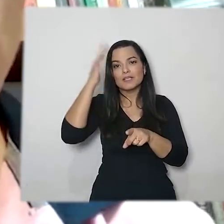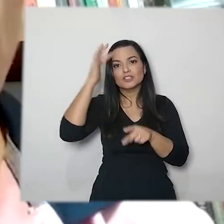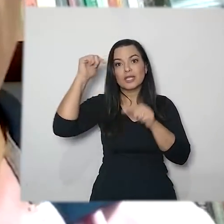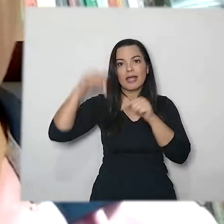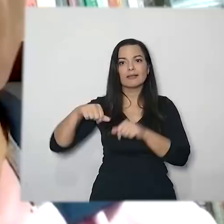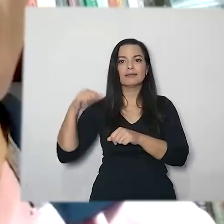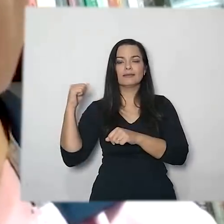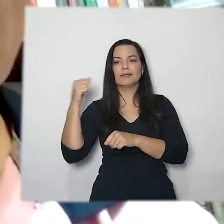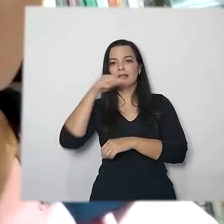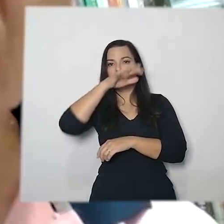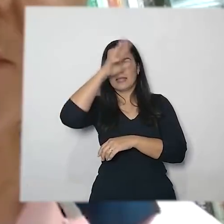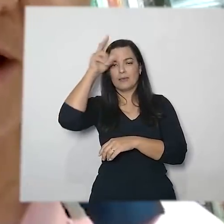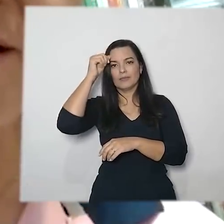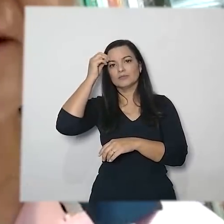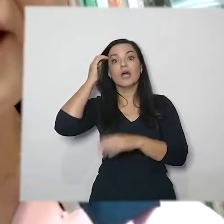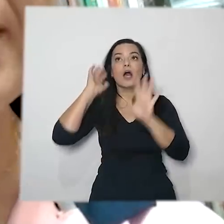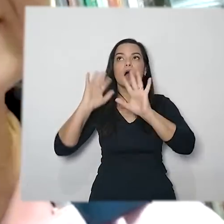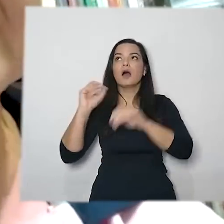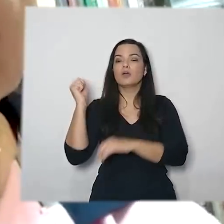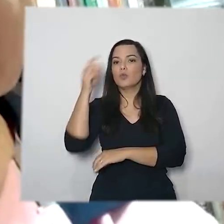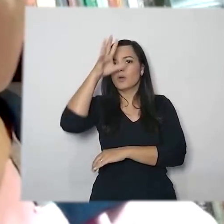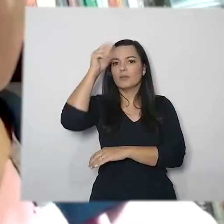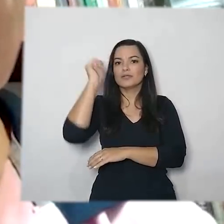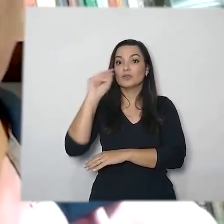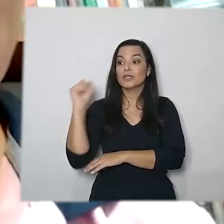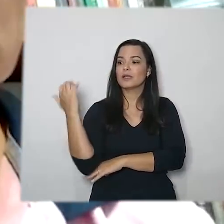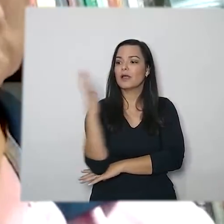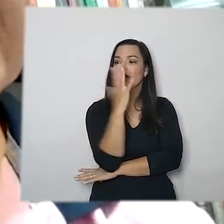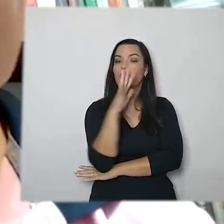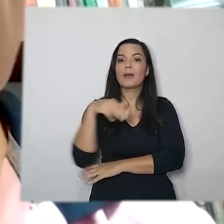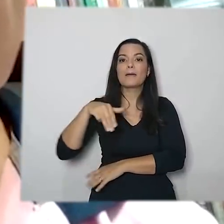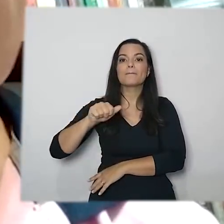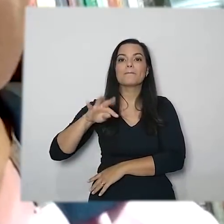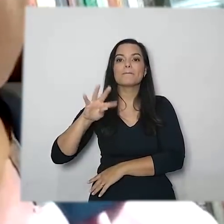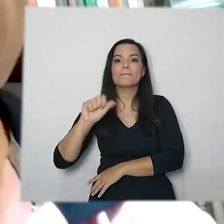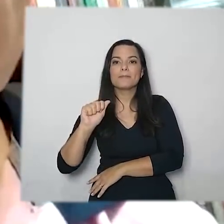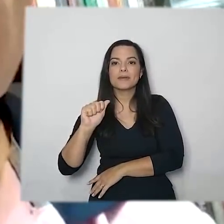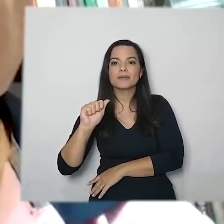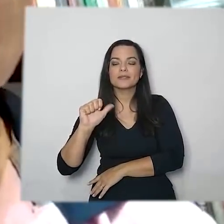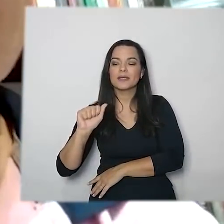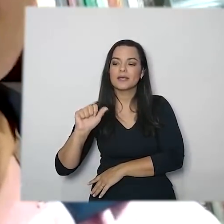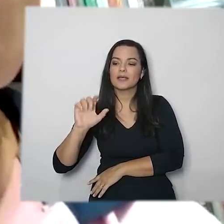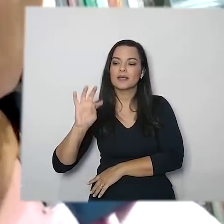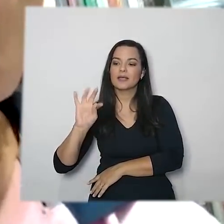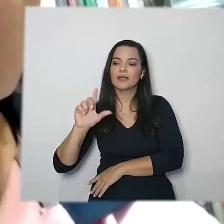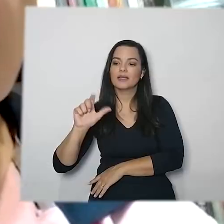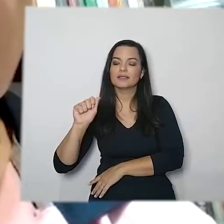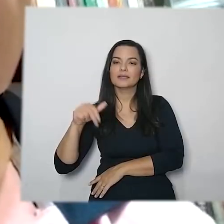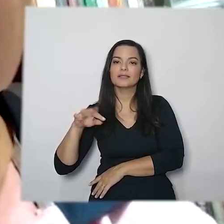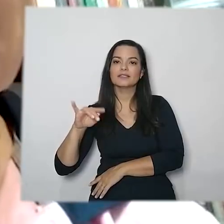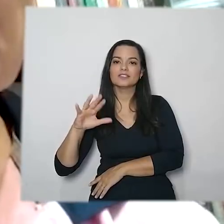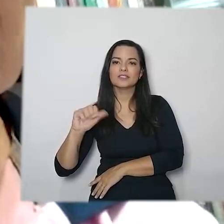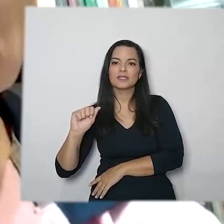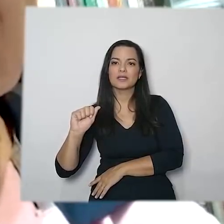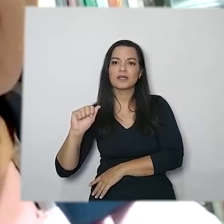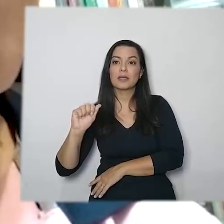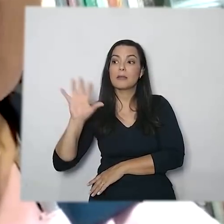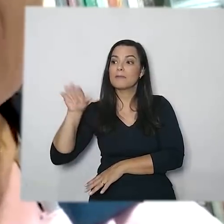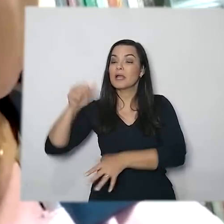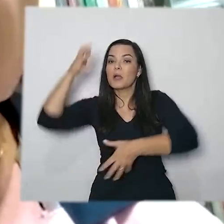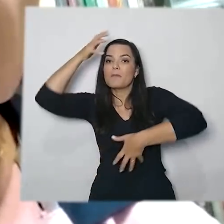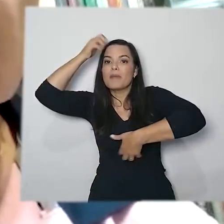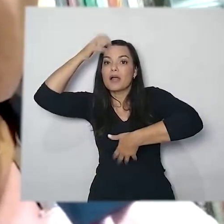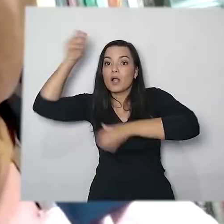muriqui. Ele mora normalmente na Mata Atlântica. Como será que ele vai se sentir se a gente transporta ele para morar